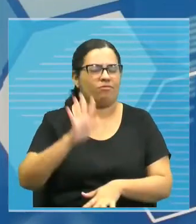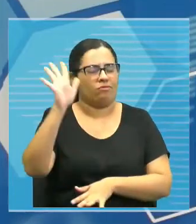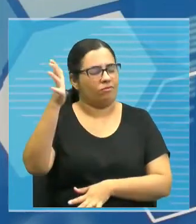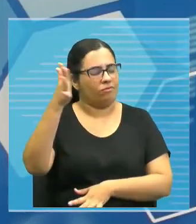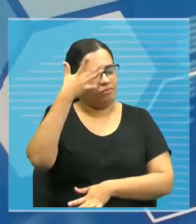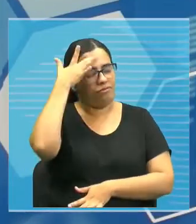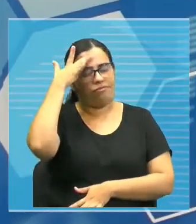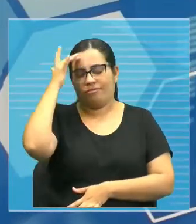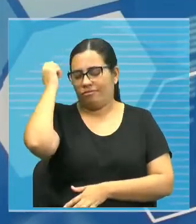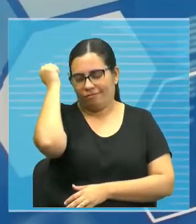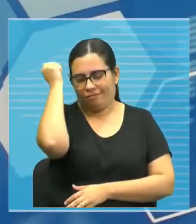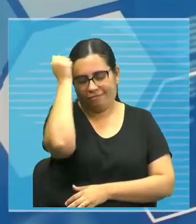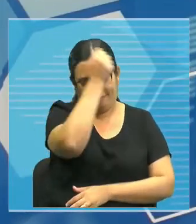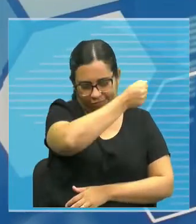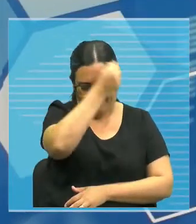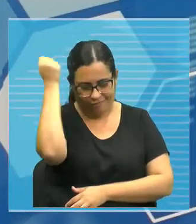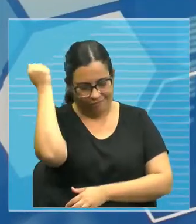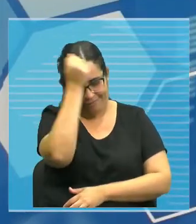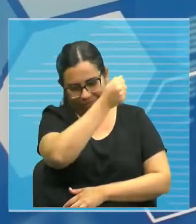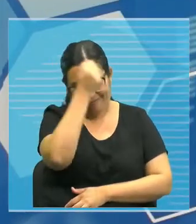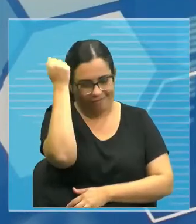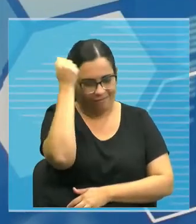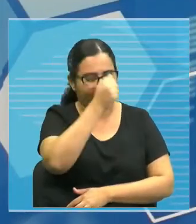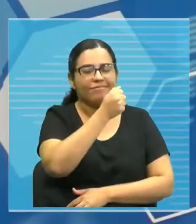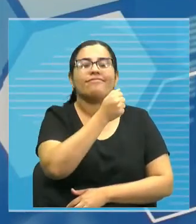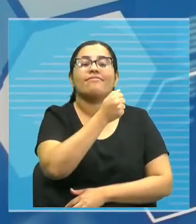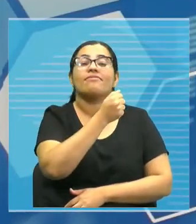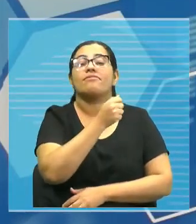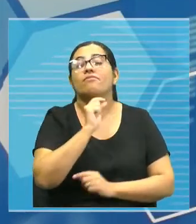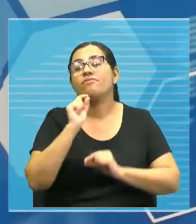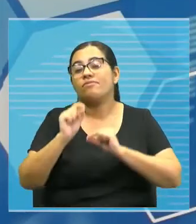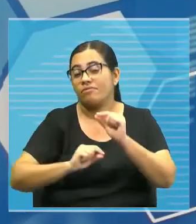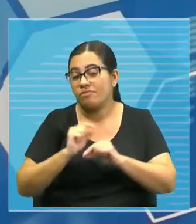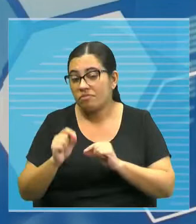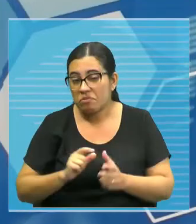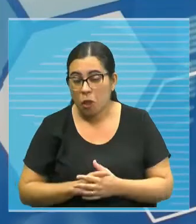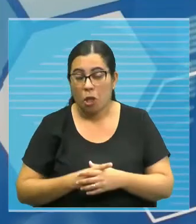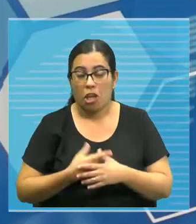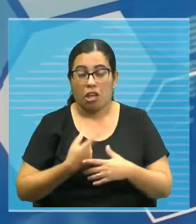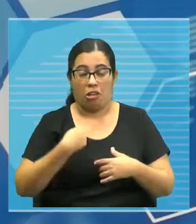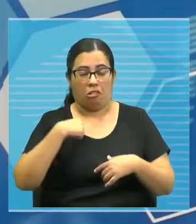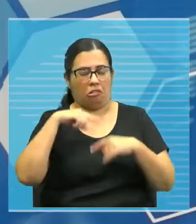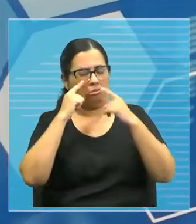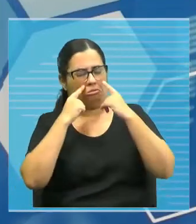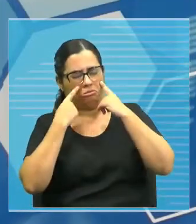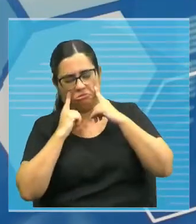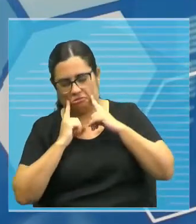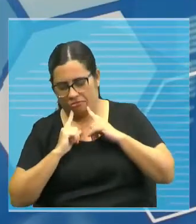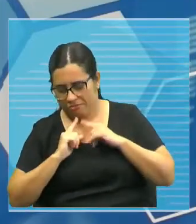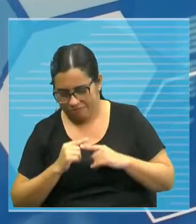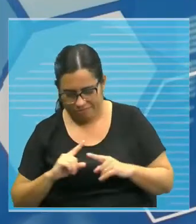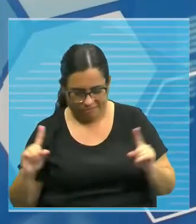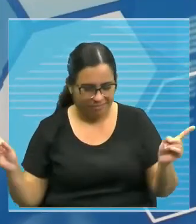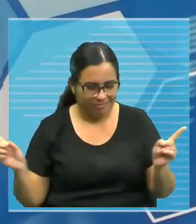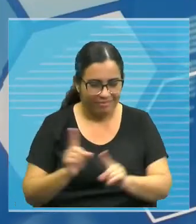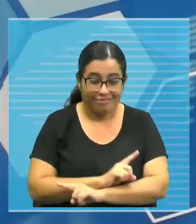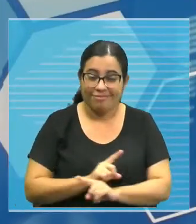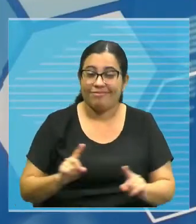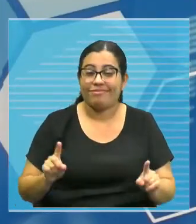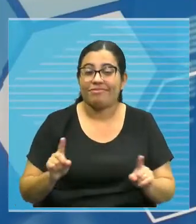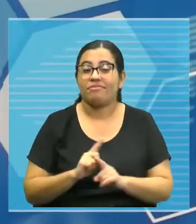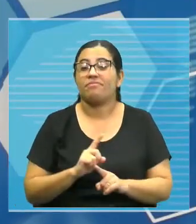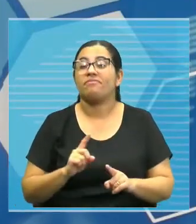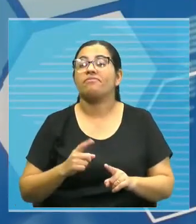da minha vida e pra não chorar antes